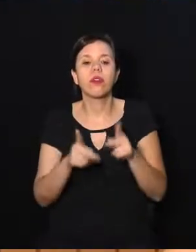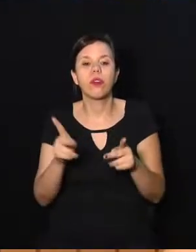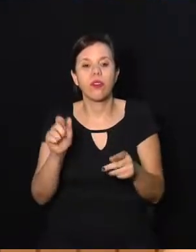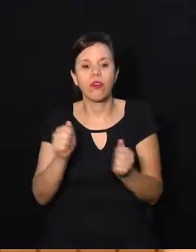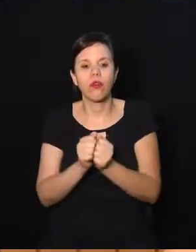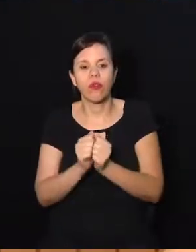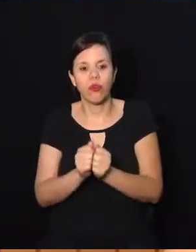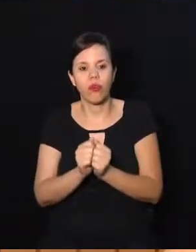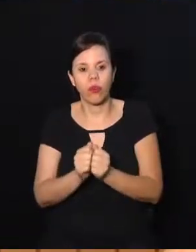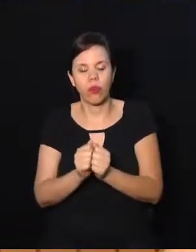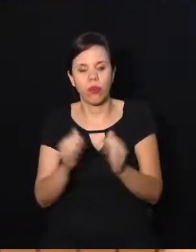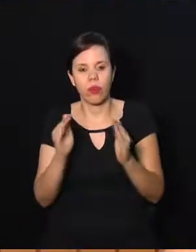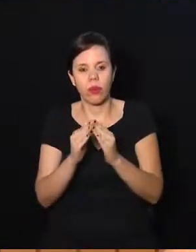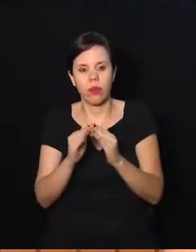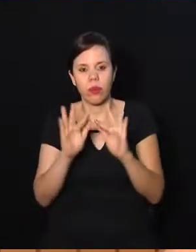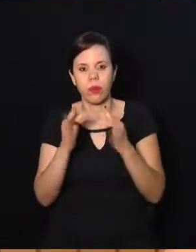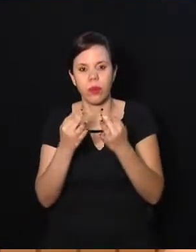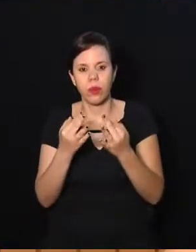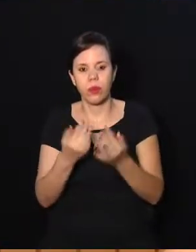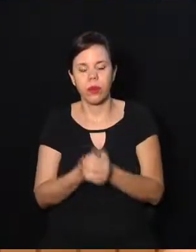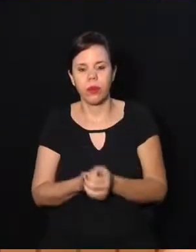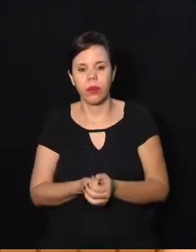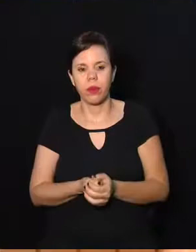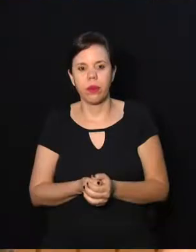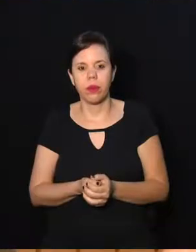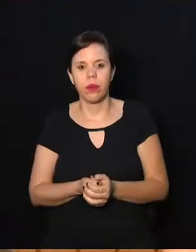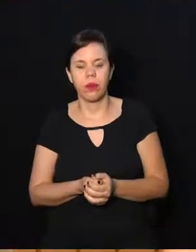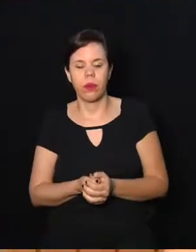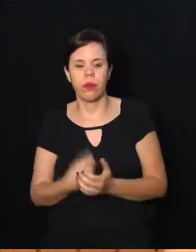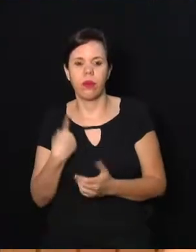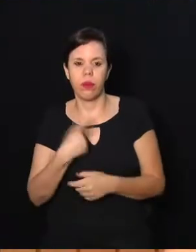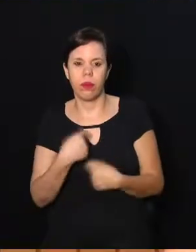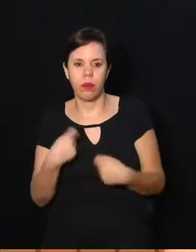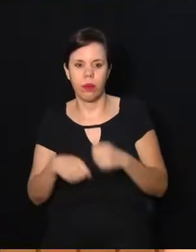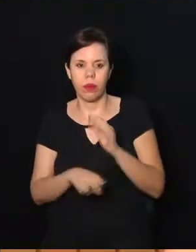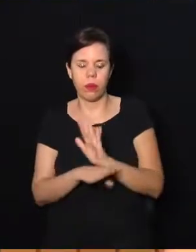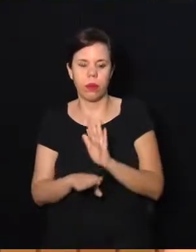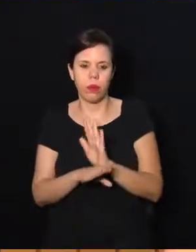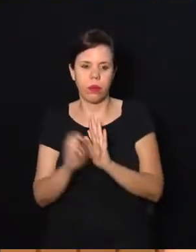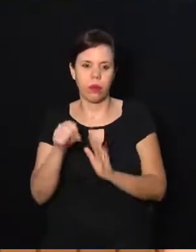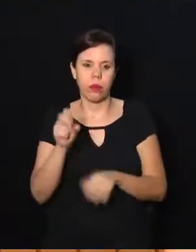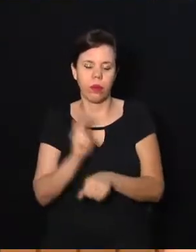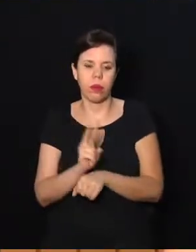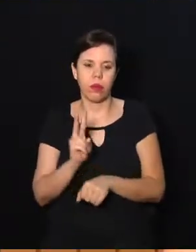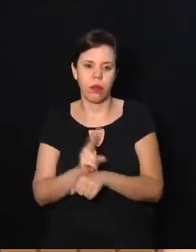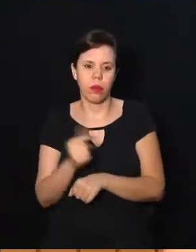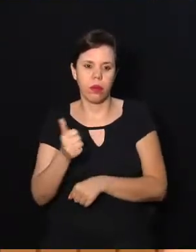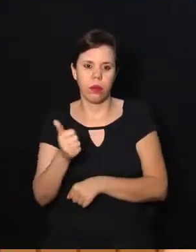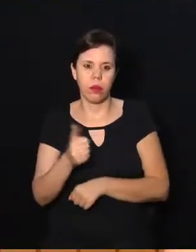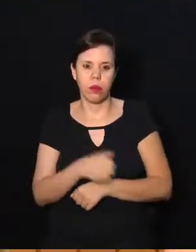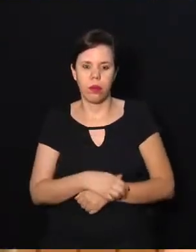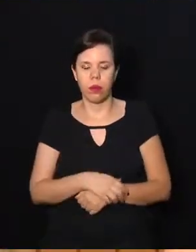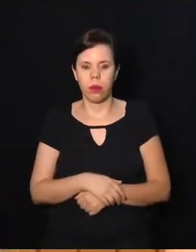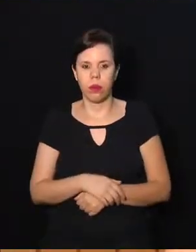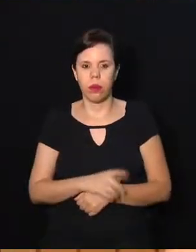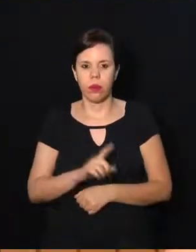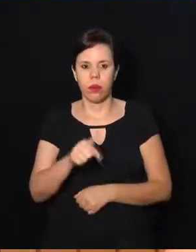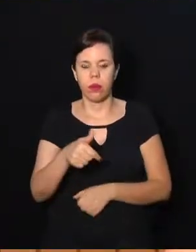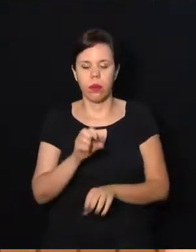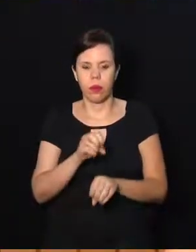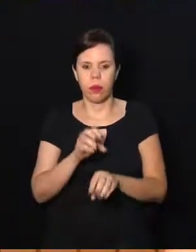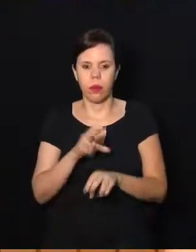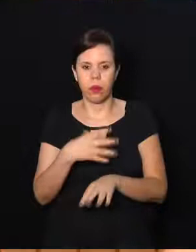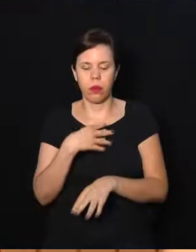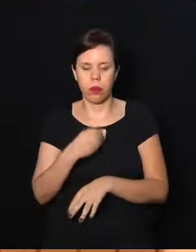aquele que está na nossa casa, que está na nossa família, né? Que nós precisamos, sim, cuidar, em primeiro lugar, e depois daí ensinar